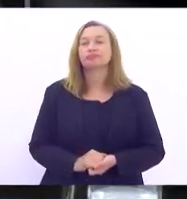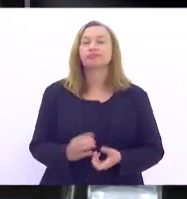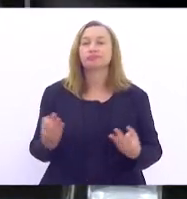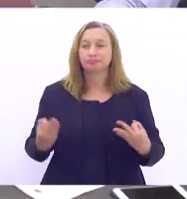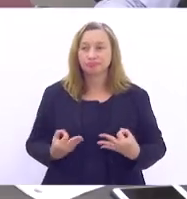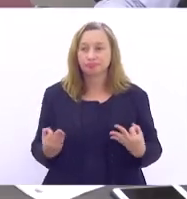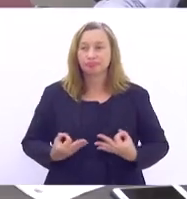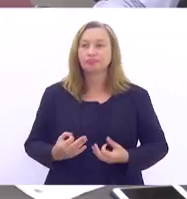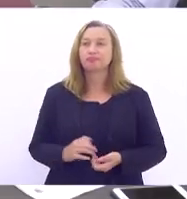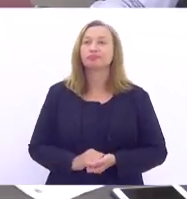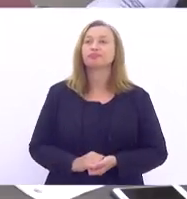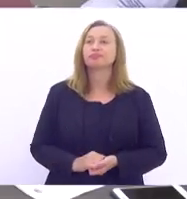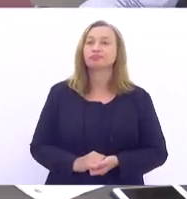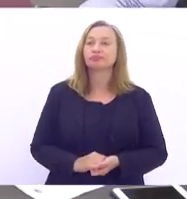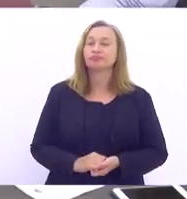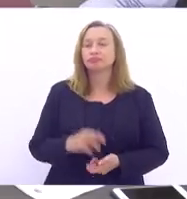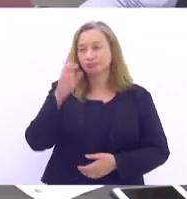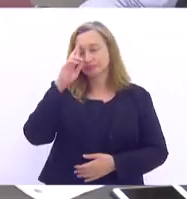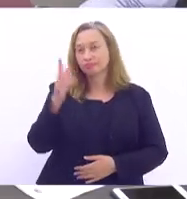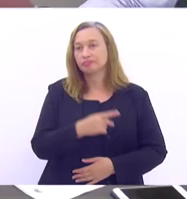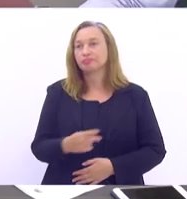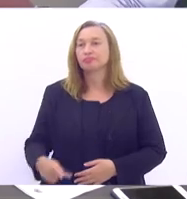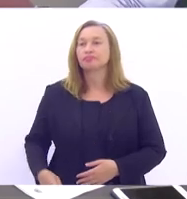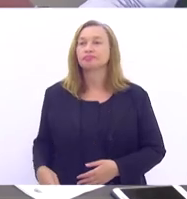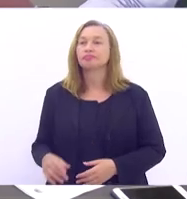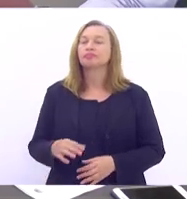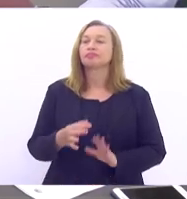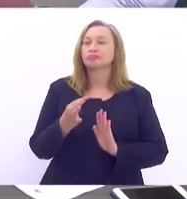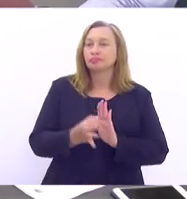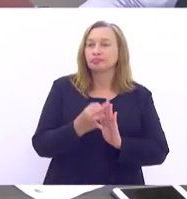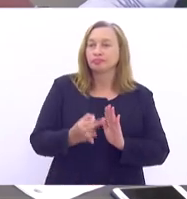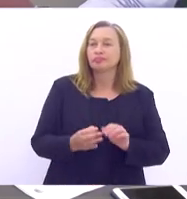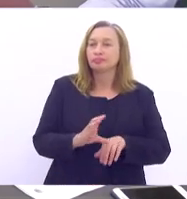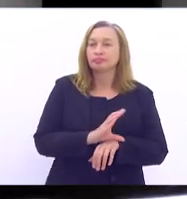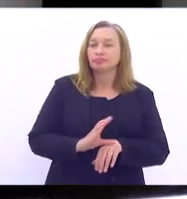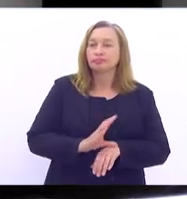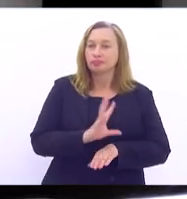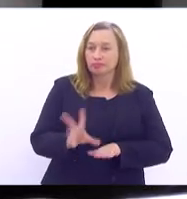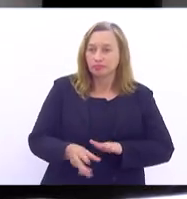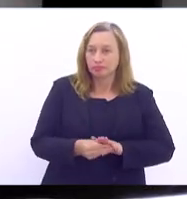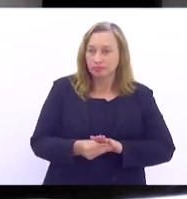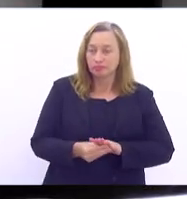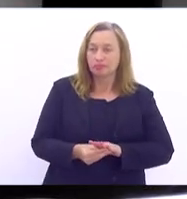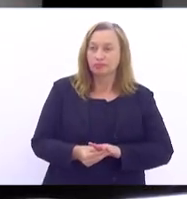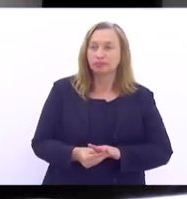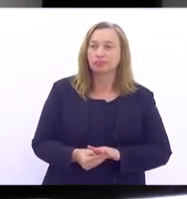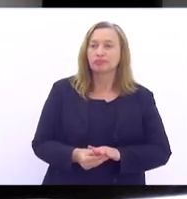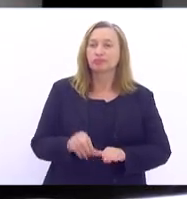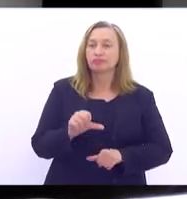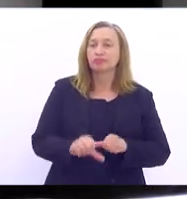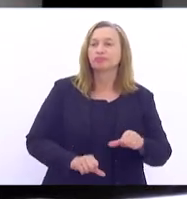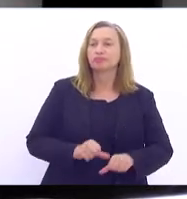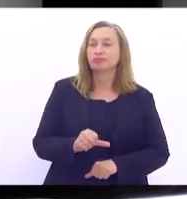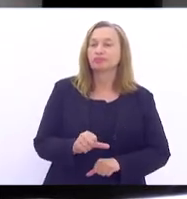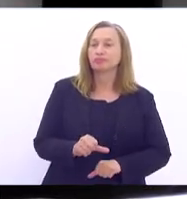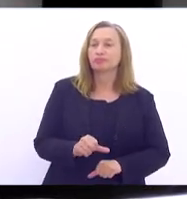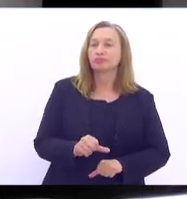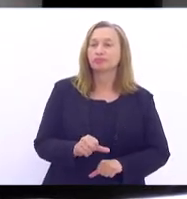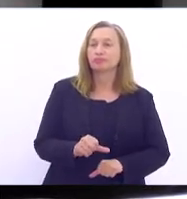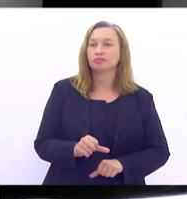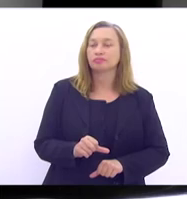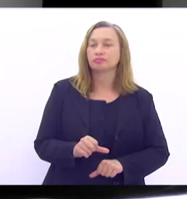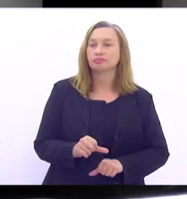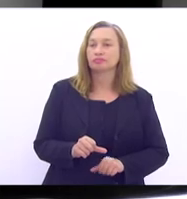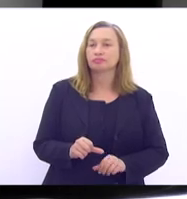Perfeito. Então, senhor presidente, parecer pela constitucionalidade com emenda para transformar o projeto em